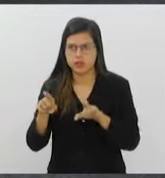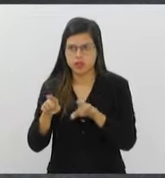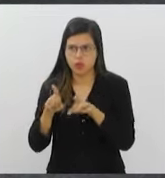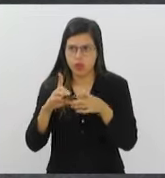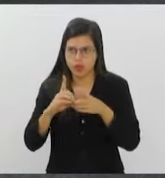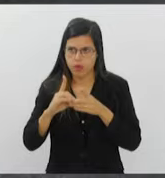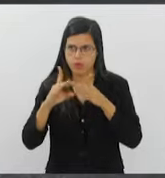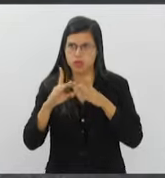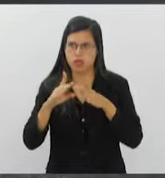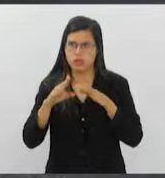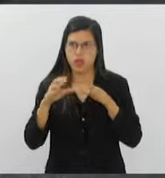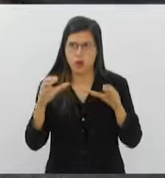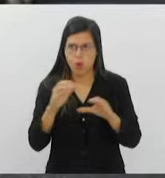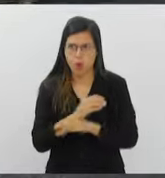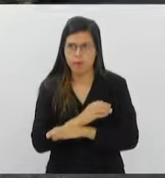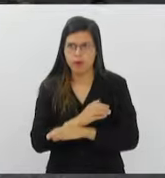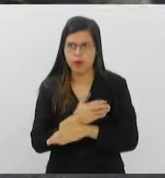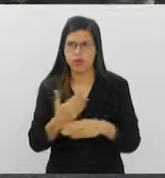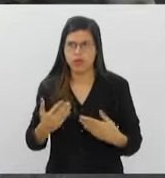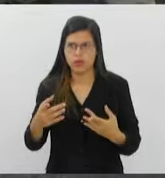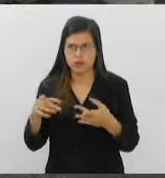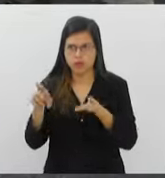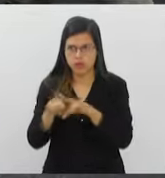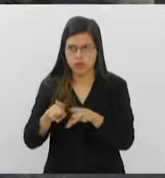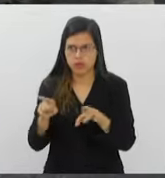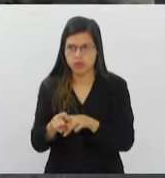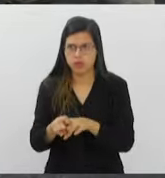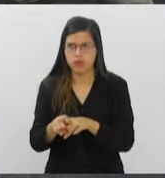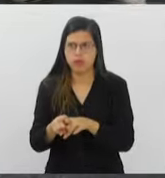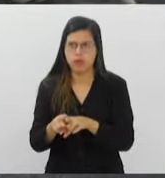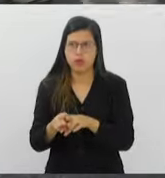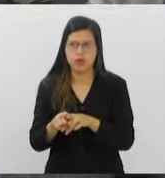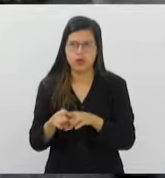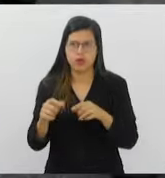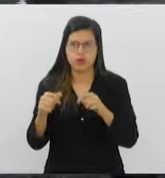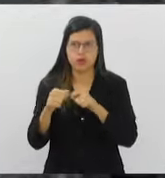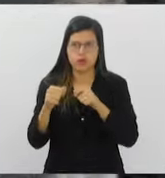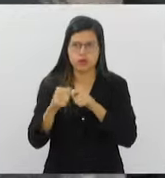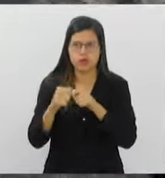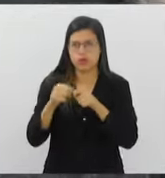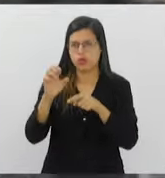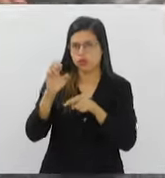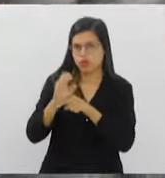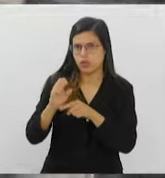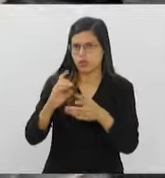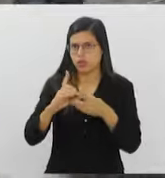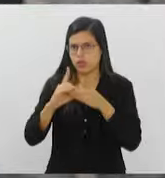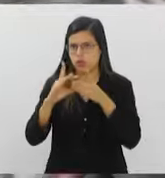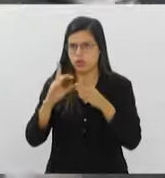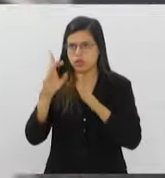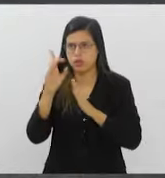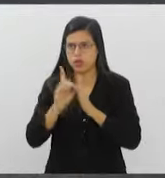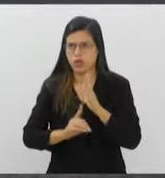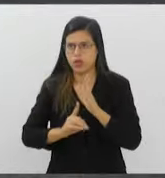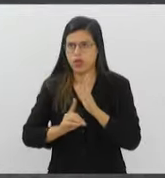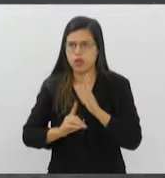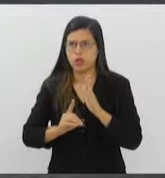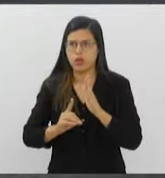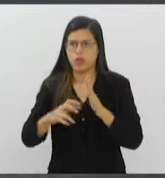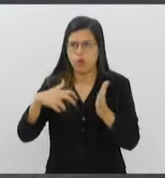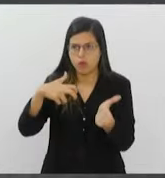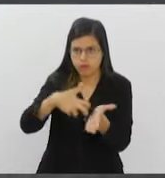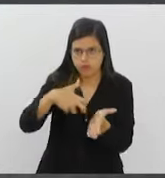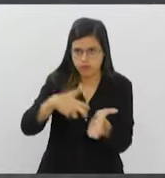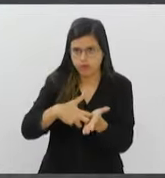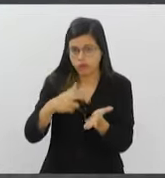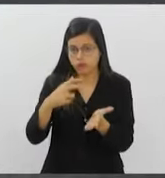democracia plena e também pelo restabelecimento do Estado Democrático de Direitos. Mas a tortura ainda é